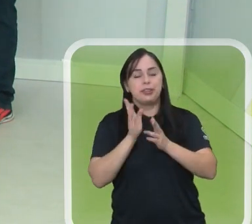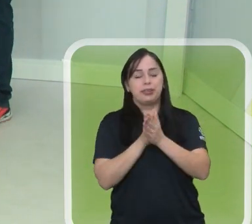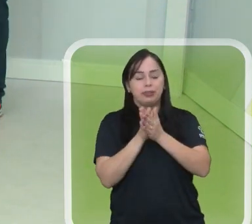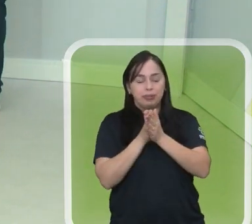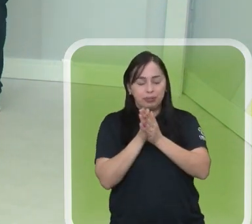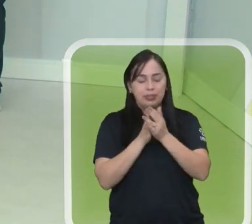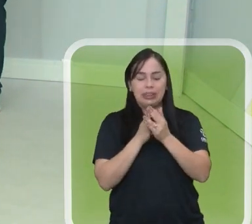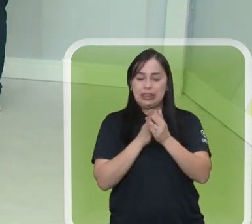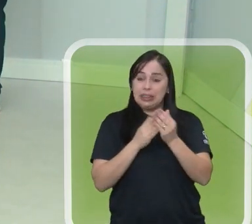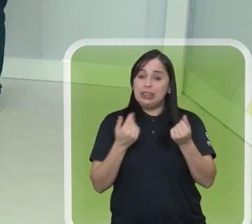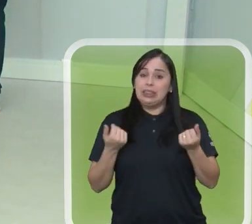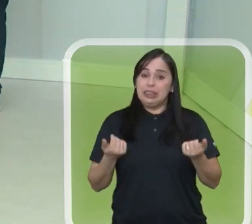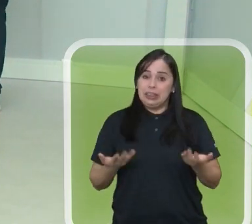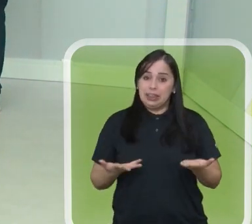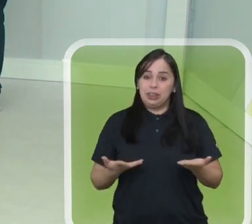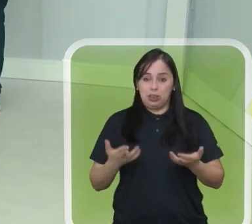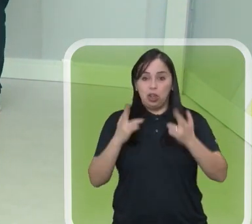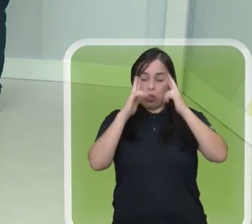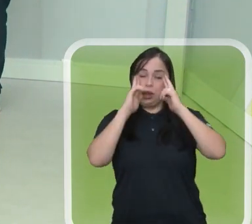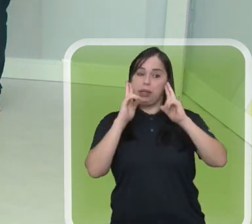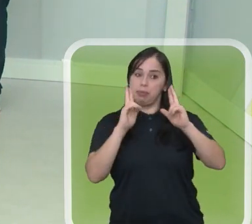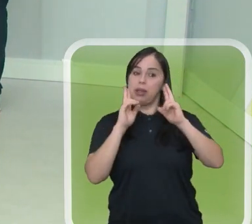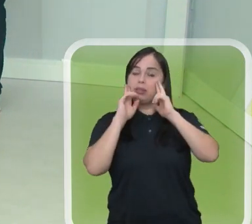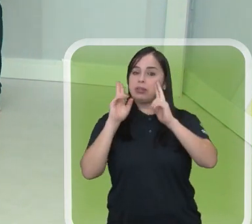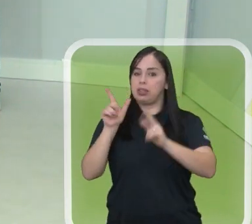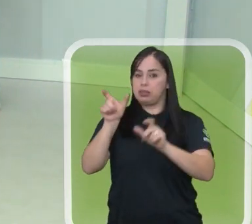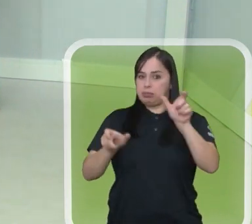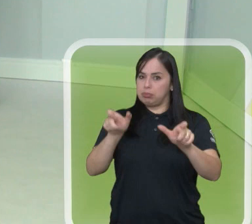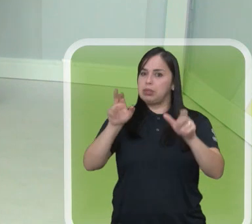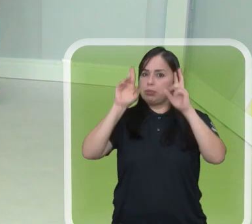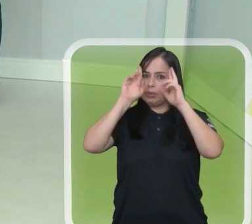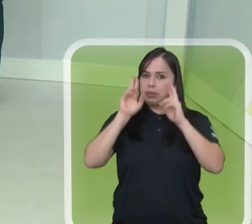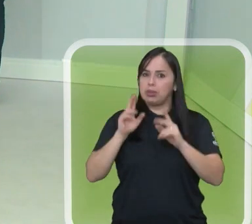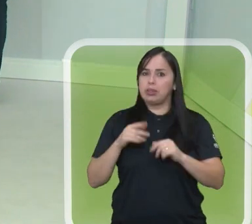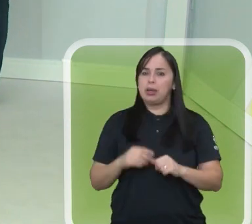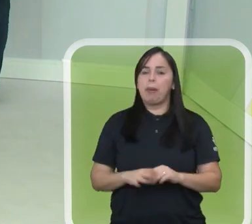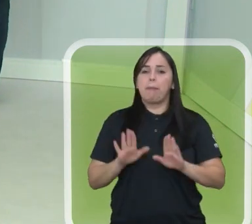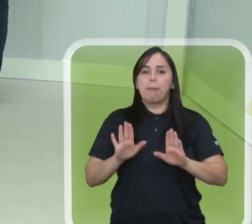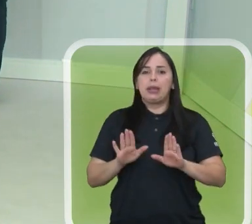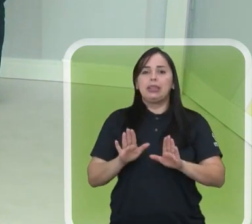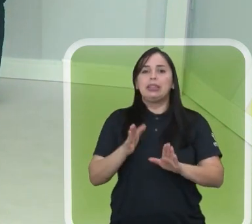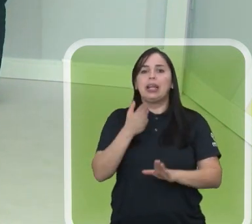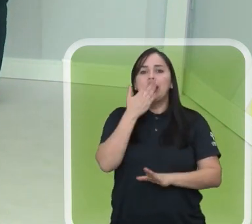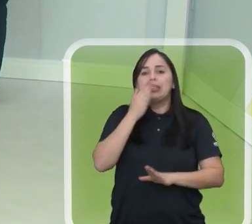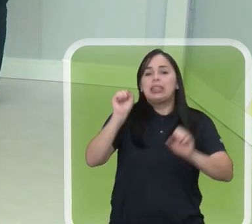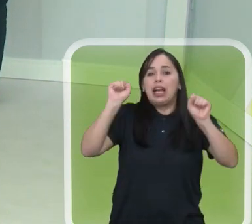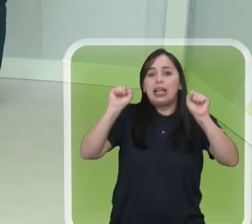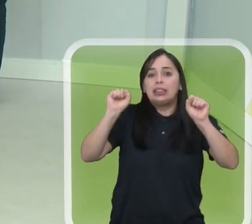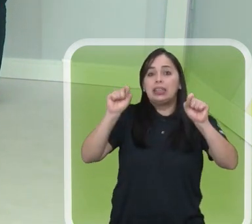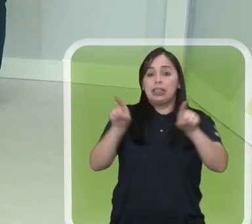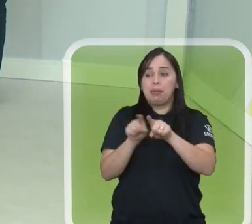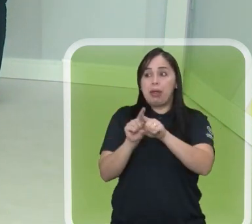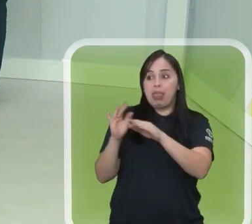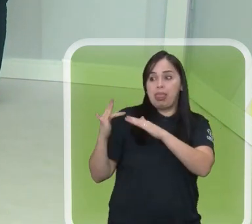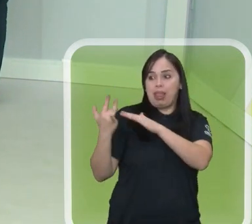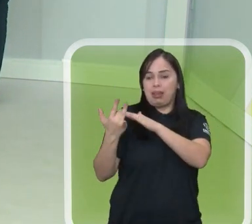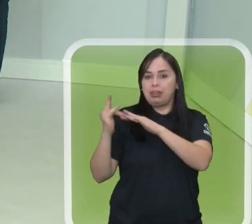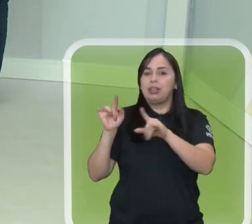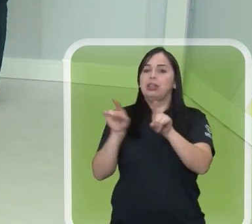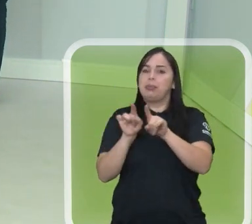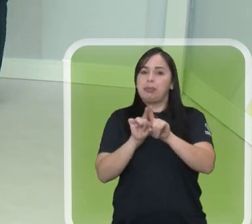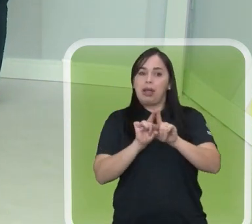quem cria muito, tá, com todo o respeito, quem cria muita expectativa geralmente é o torcedor, são as redes sociais e até mesmo a própria